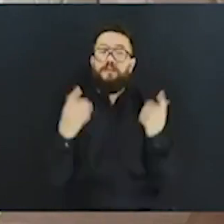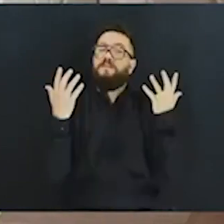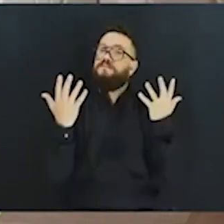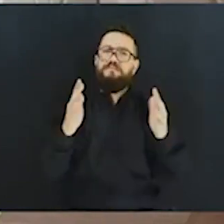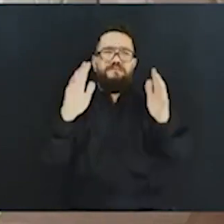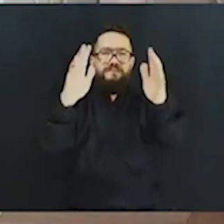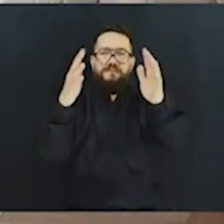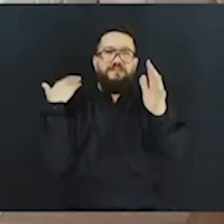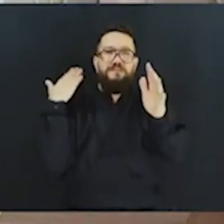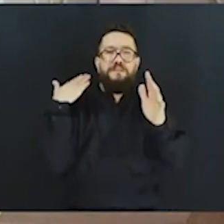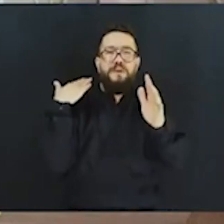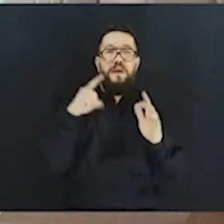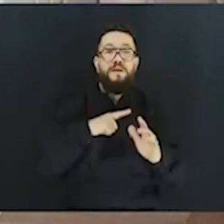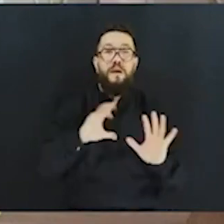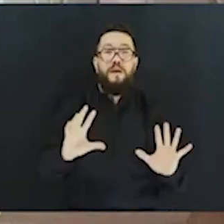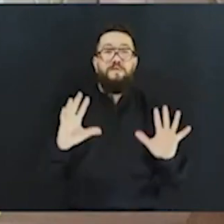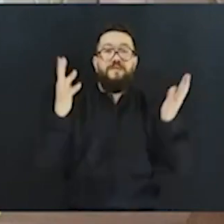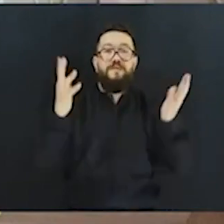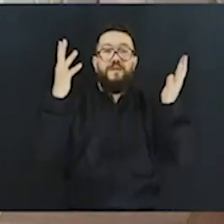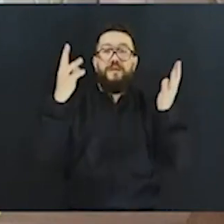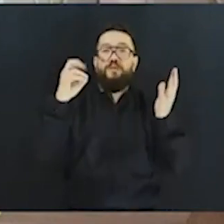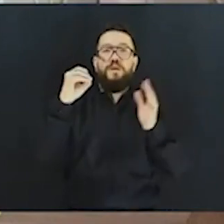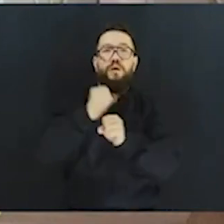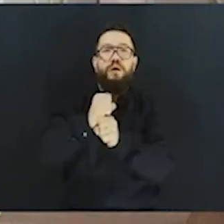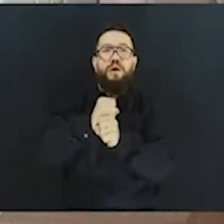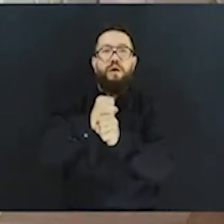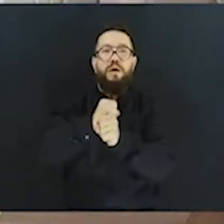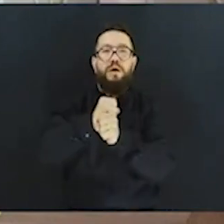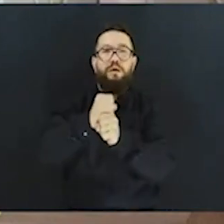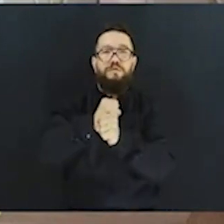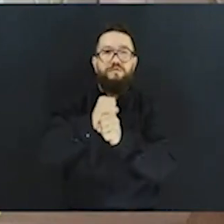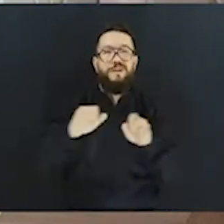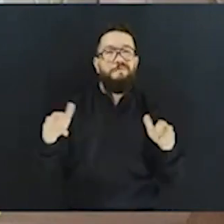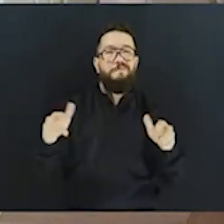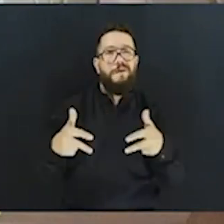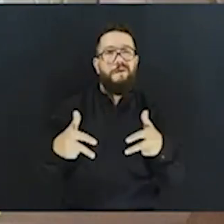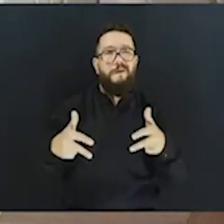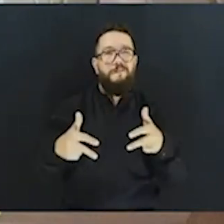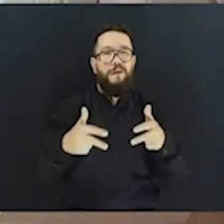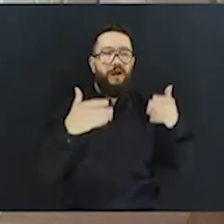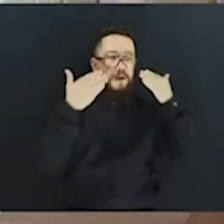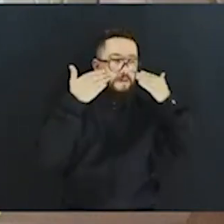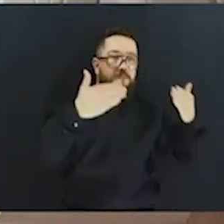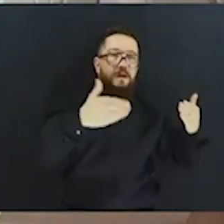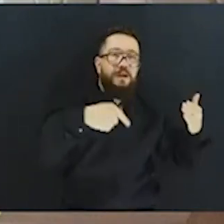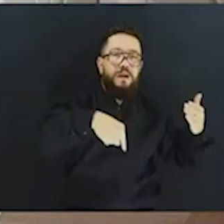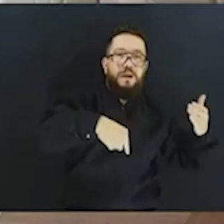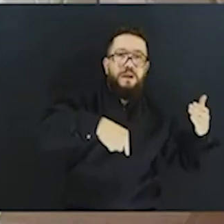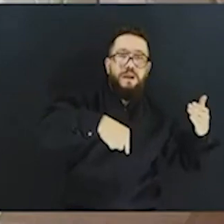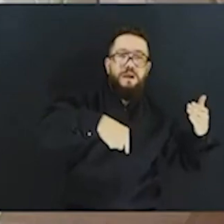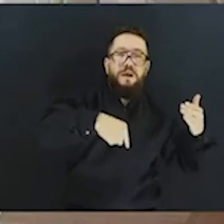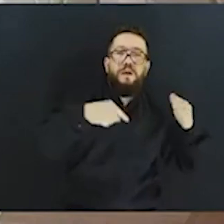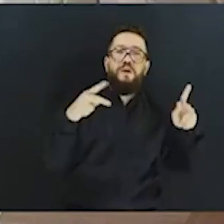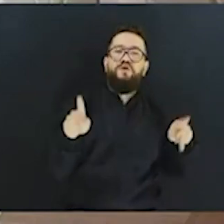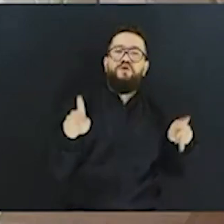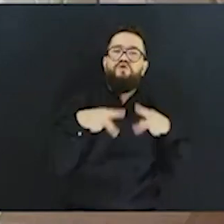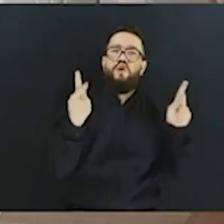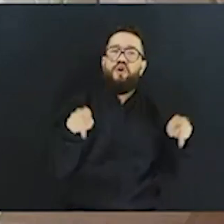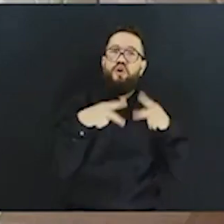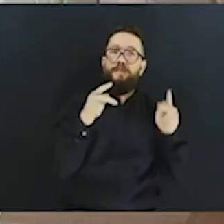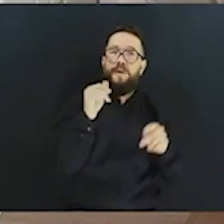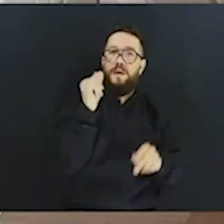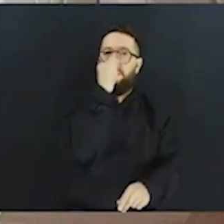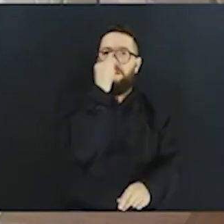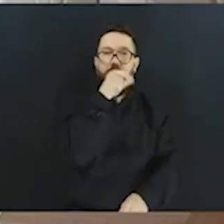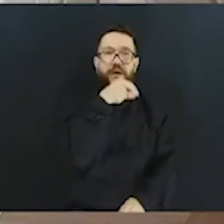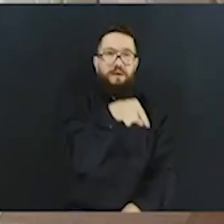ao Shopping Itália, local onde há pelo menos 40 anos a cultura do hip-hop é difundida. A Câmara